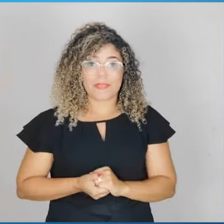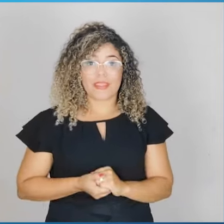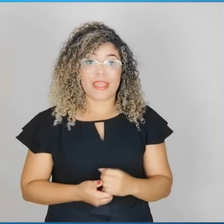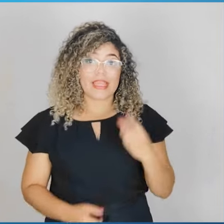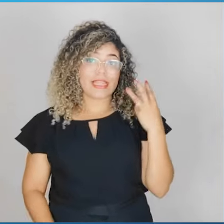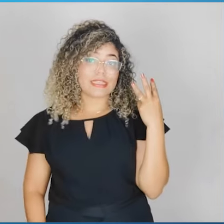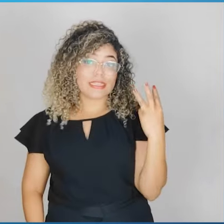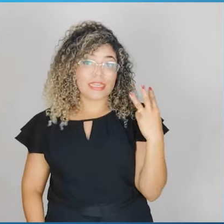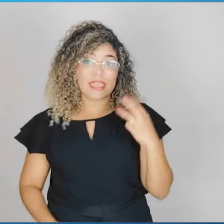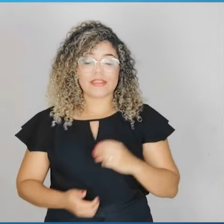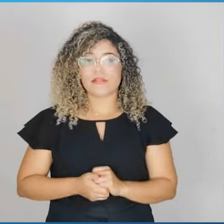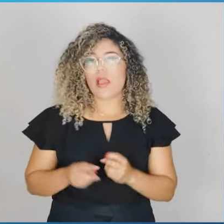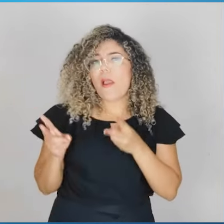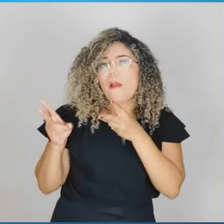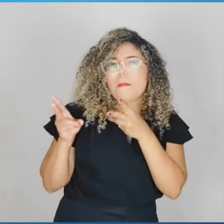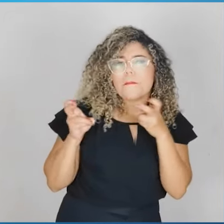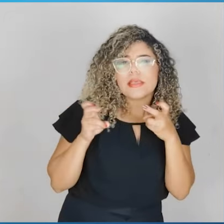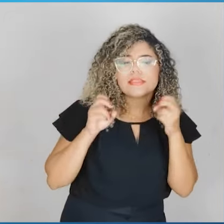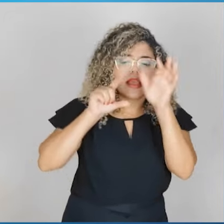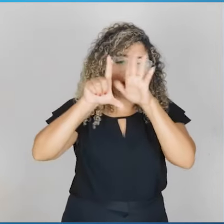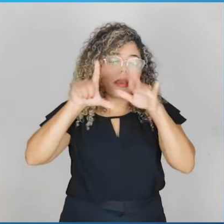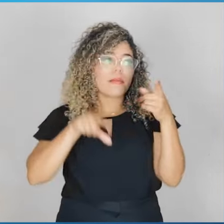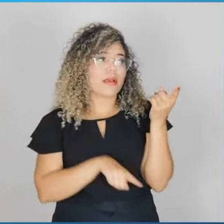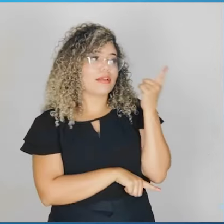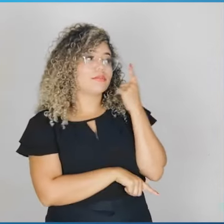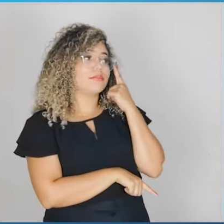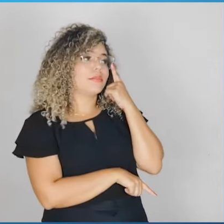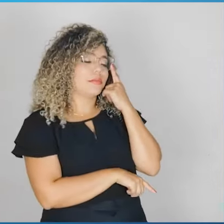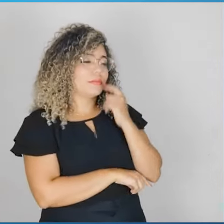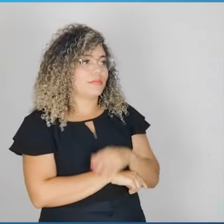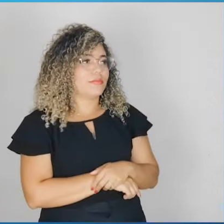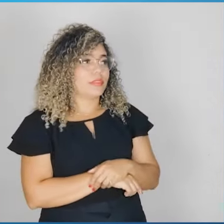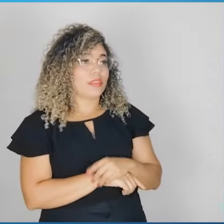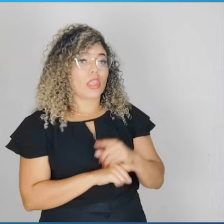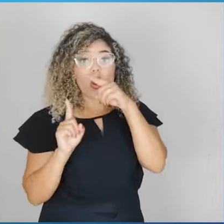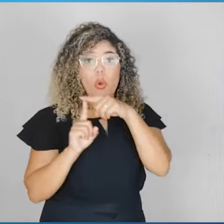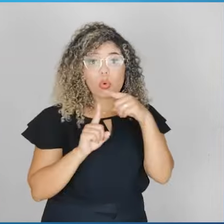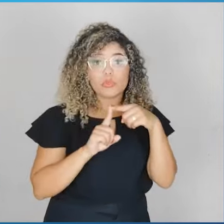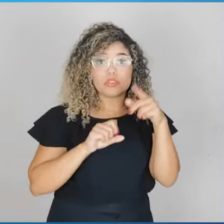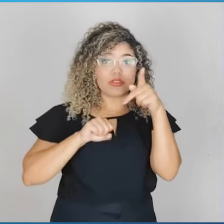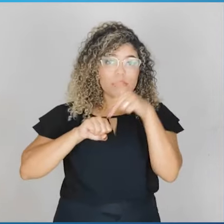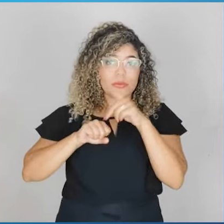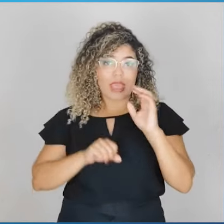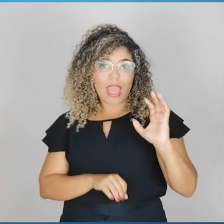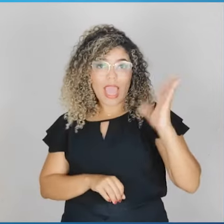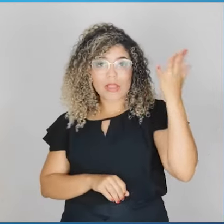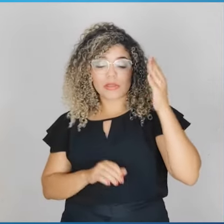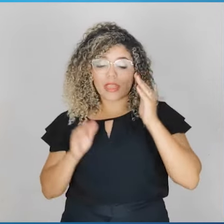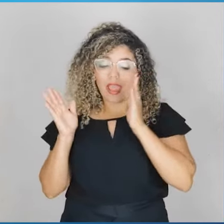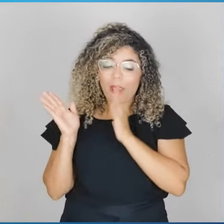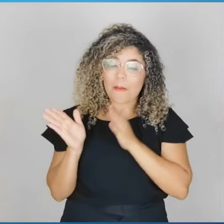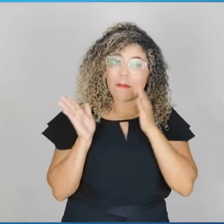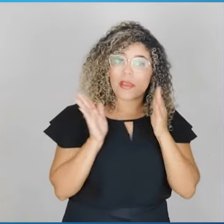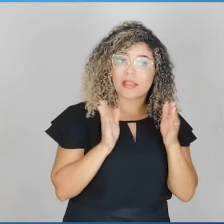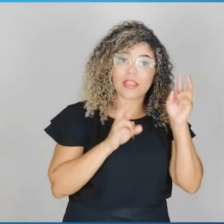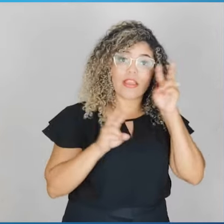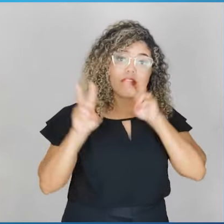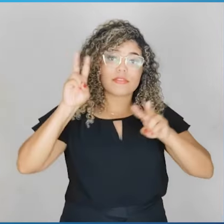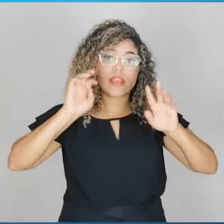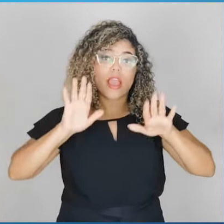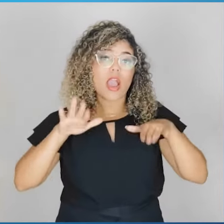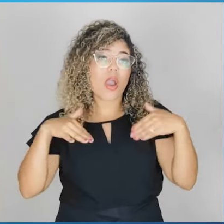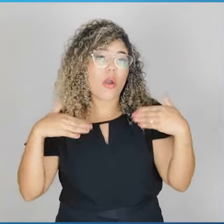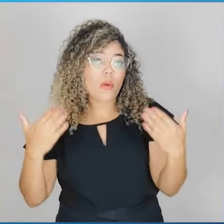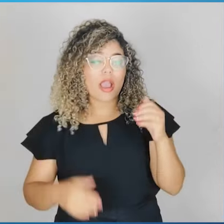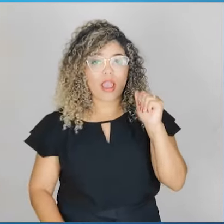3. Observe a imagem ao lado. O tipo de rocha que se constitui a partir do processo visualizado é: